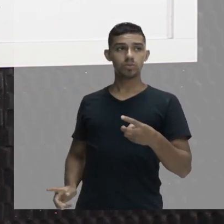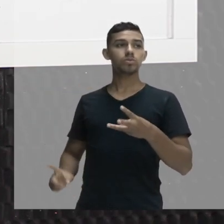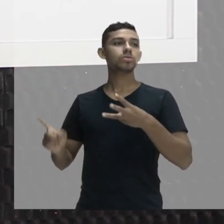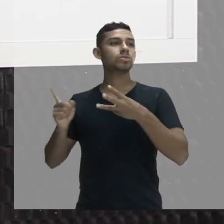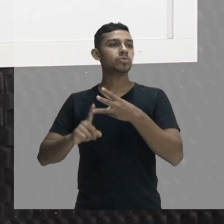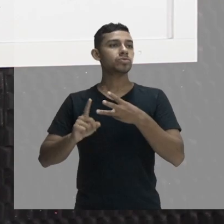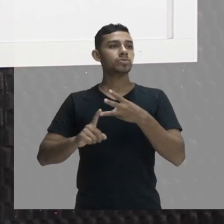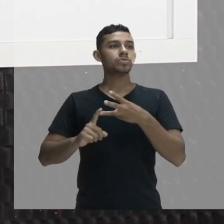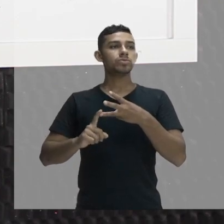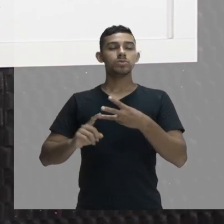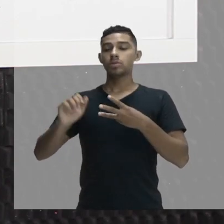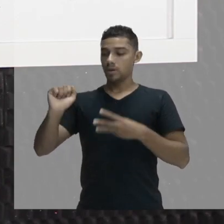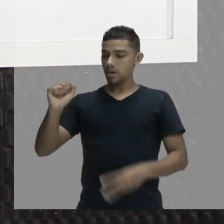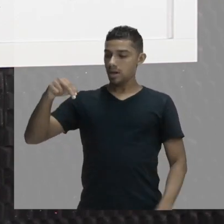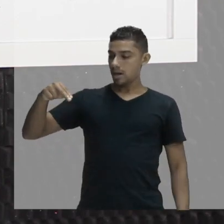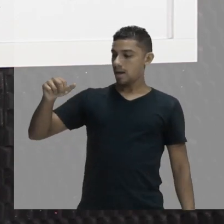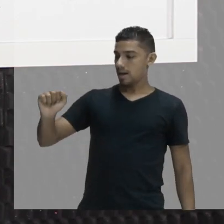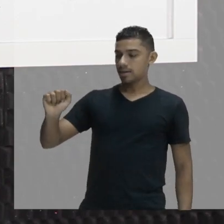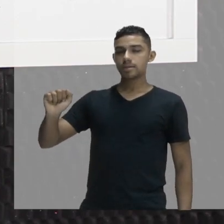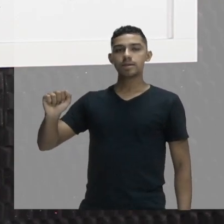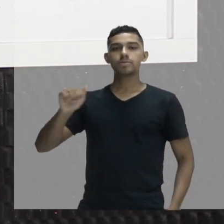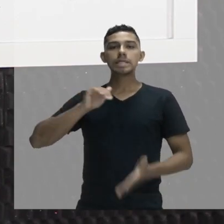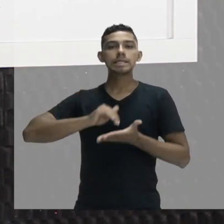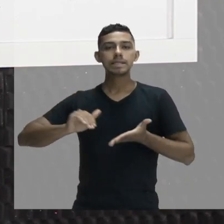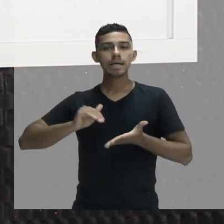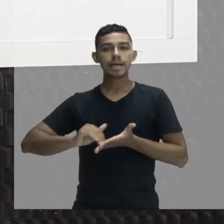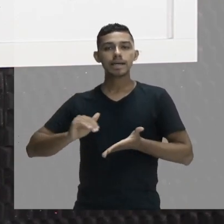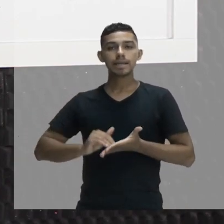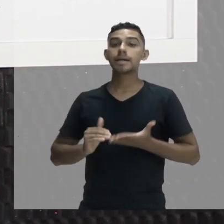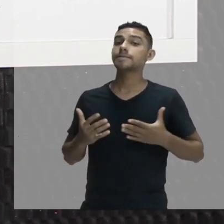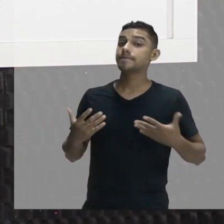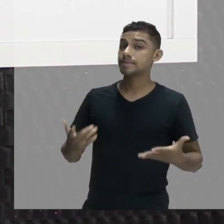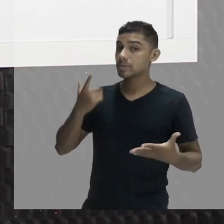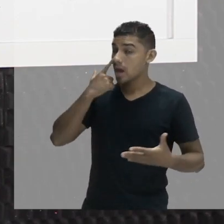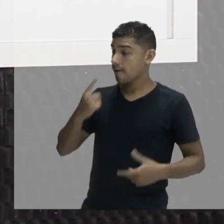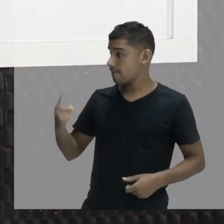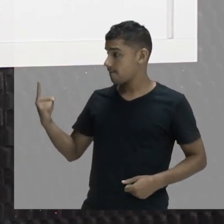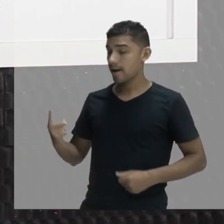aqui Ana como secretário.